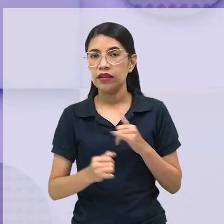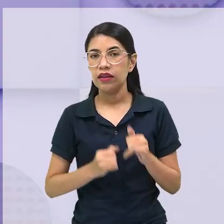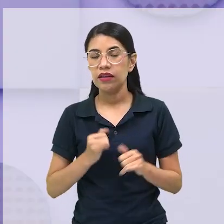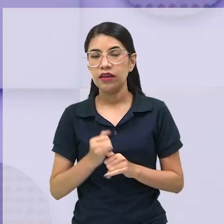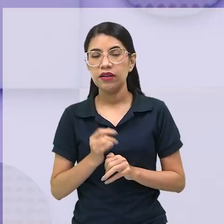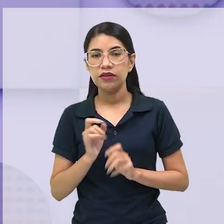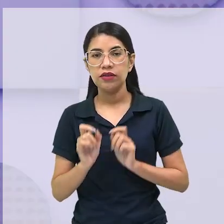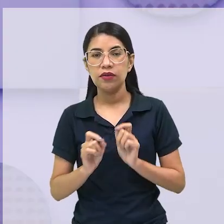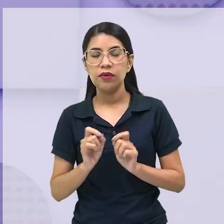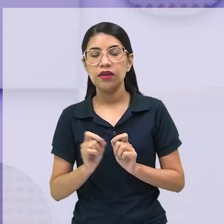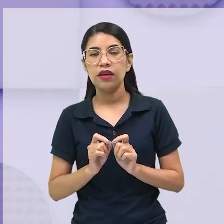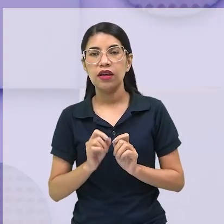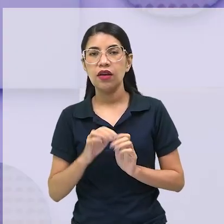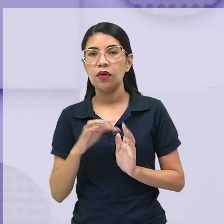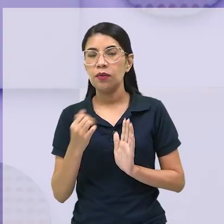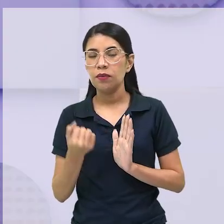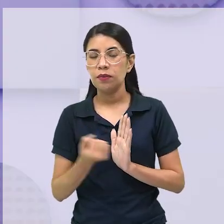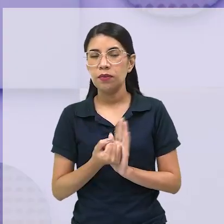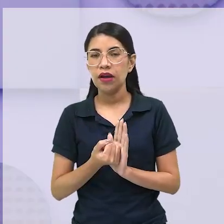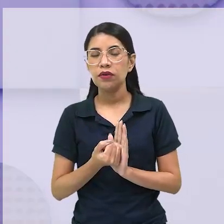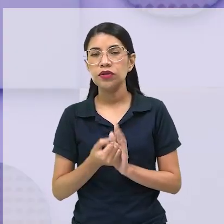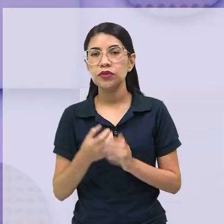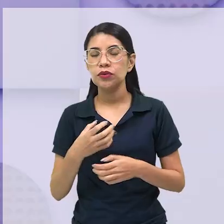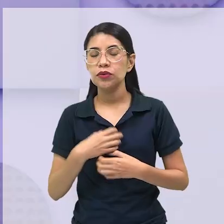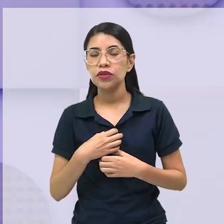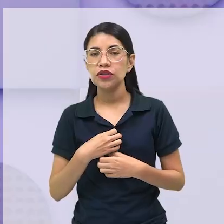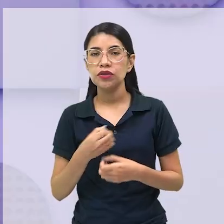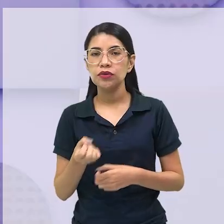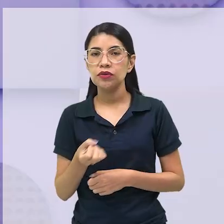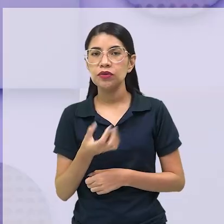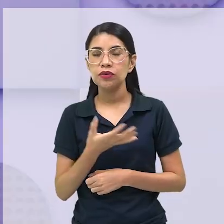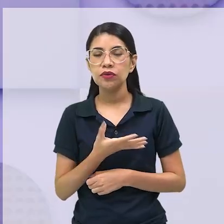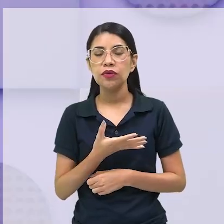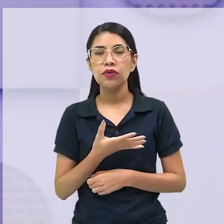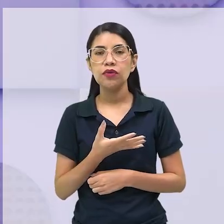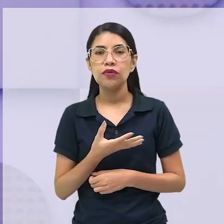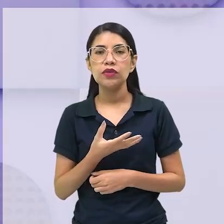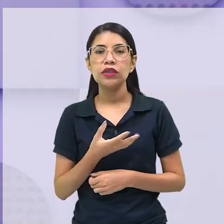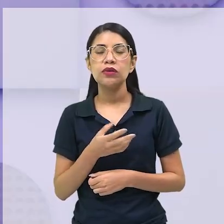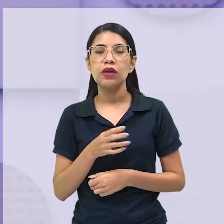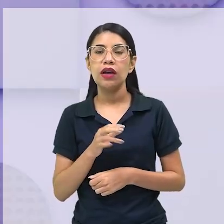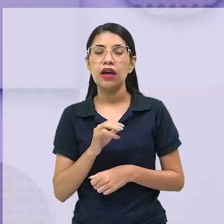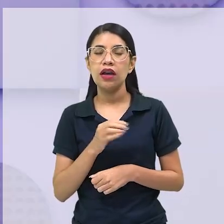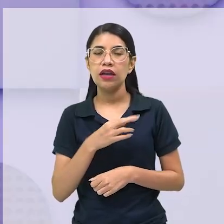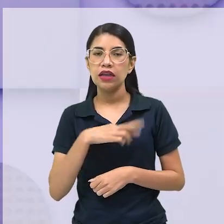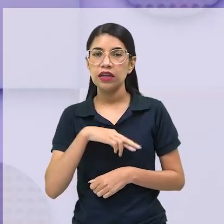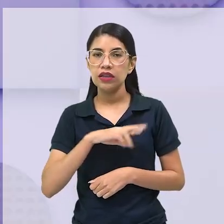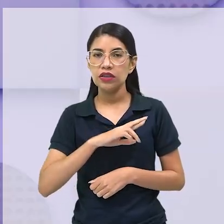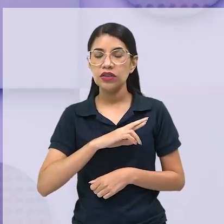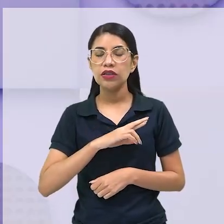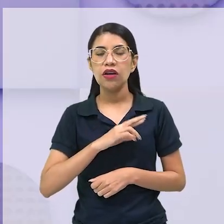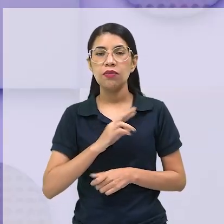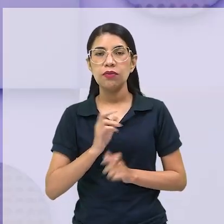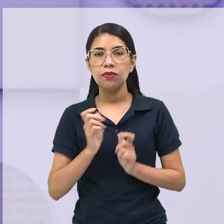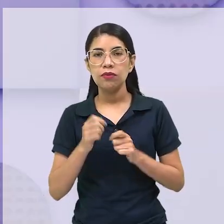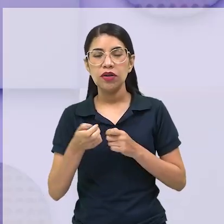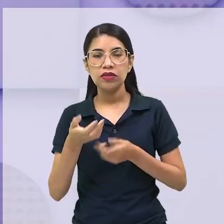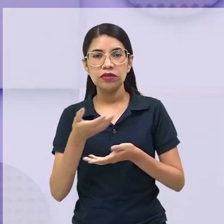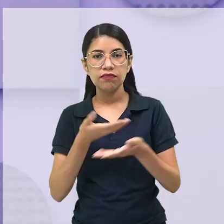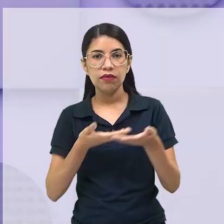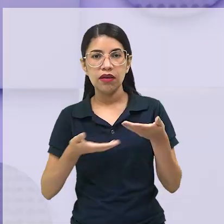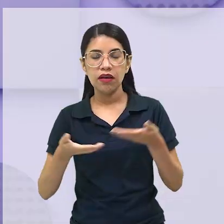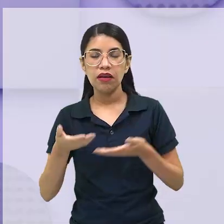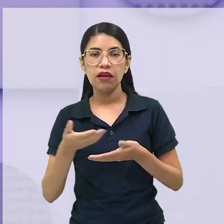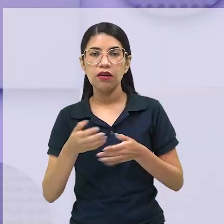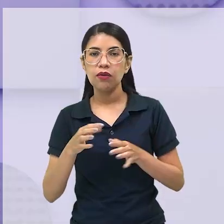de uma nova maneira de como as religiões vão se comportar, que vão dialogar com o